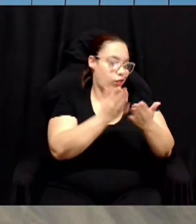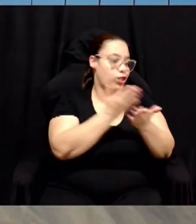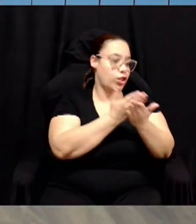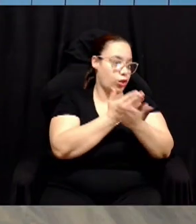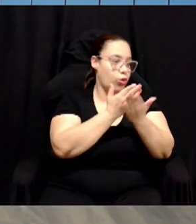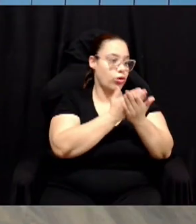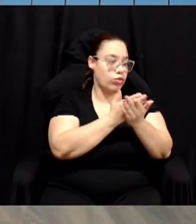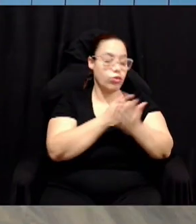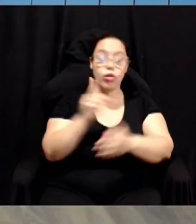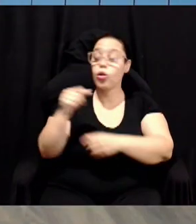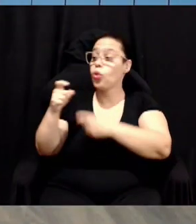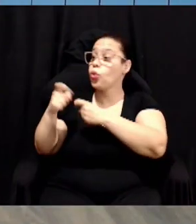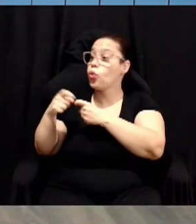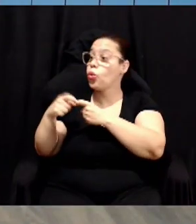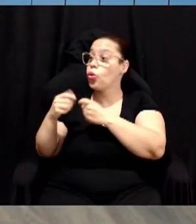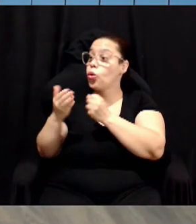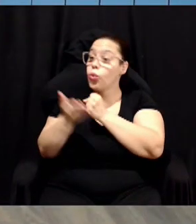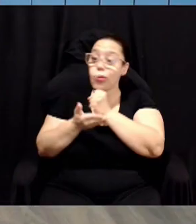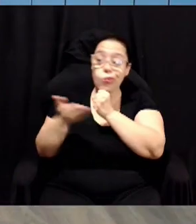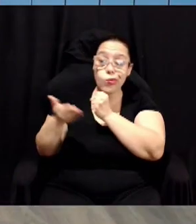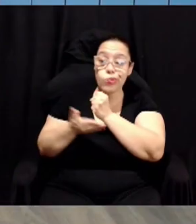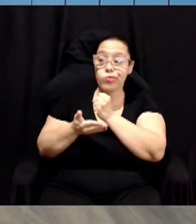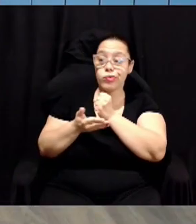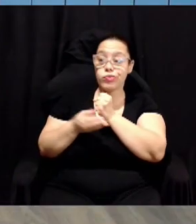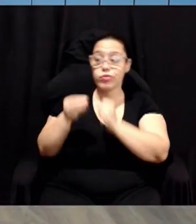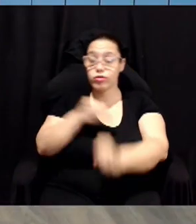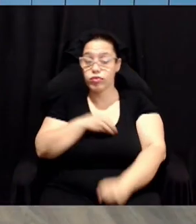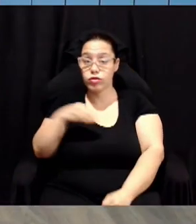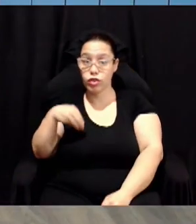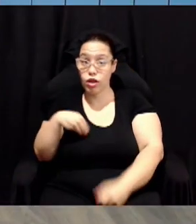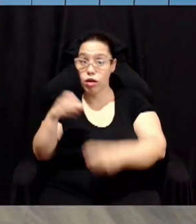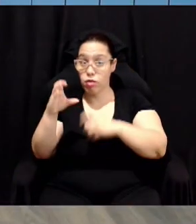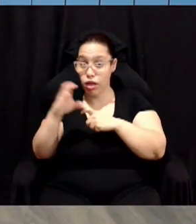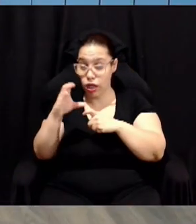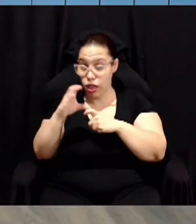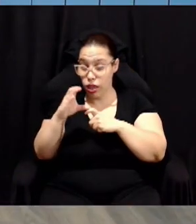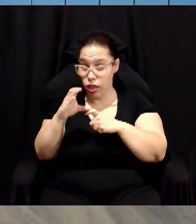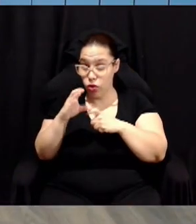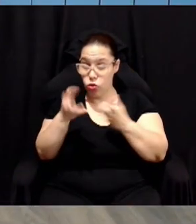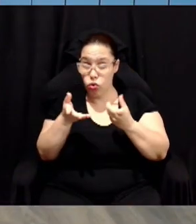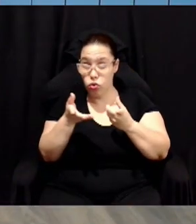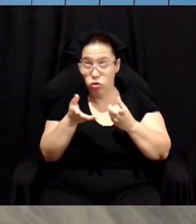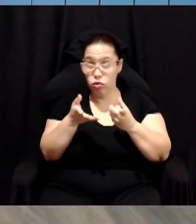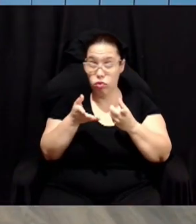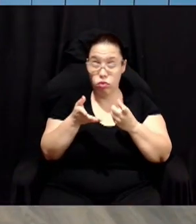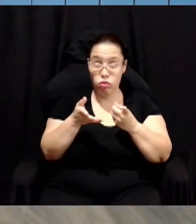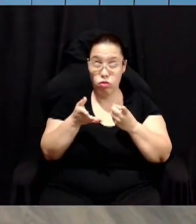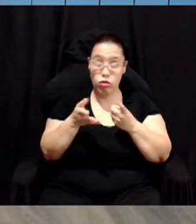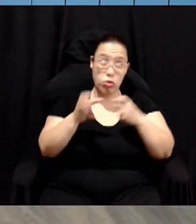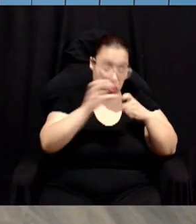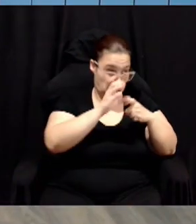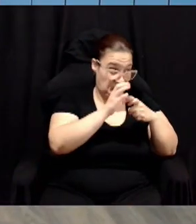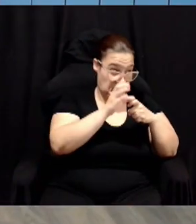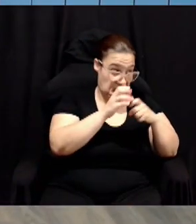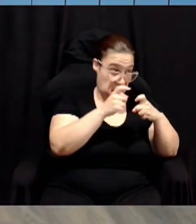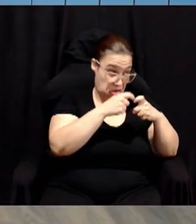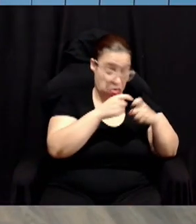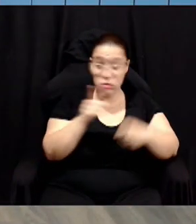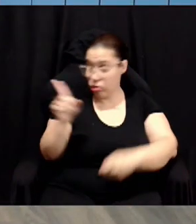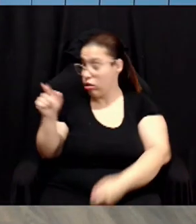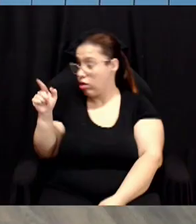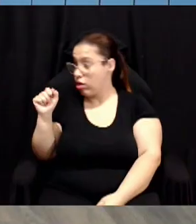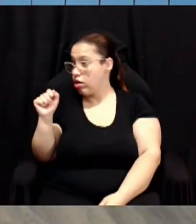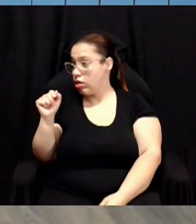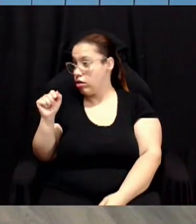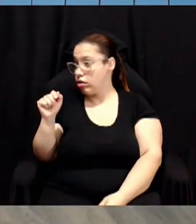doutor, então basicamente é um exame mais clínico, né? No É, consultório. isso, isso